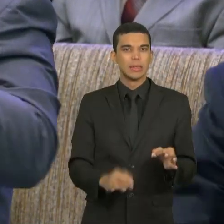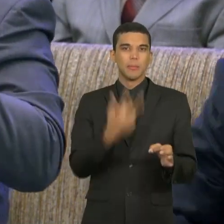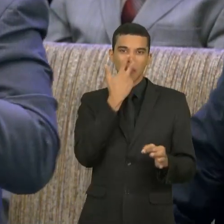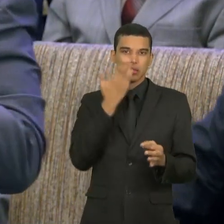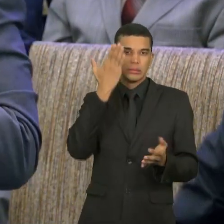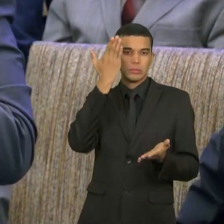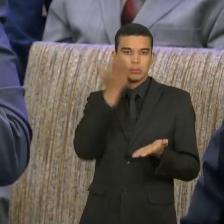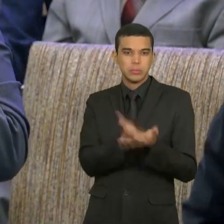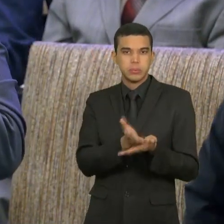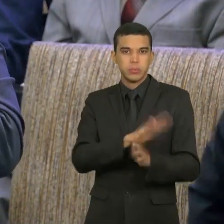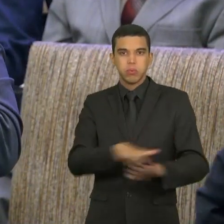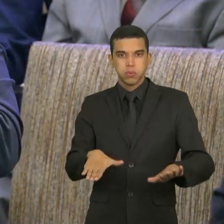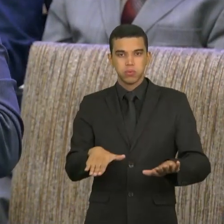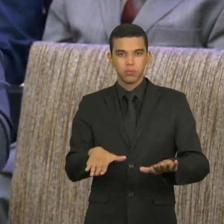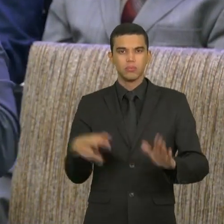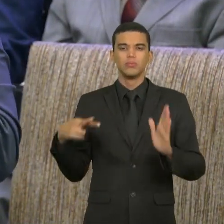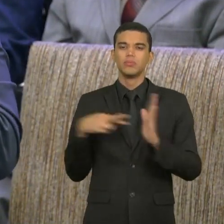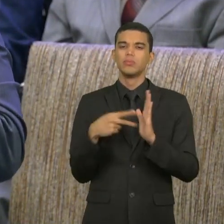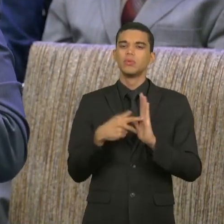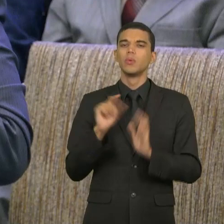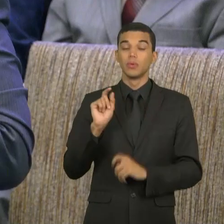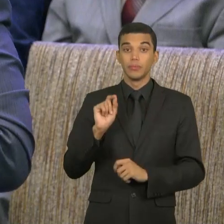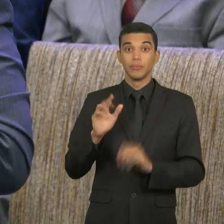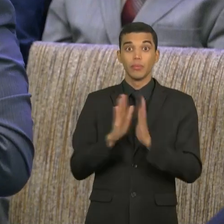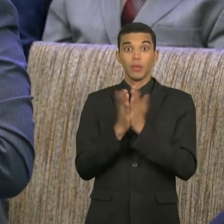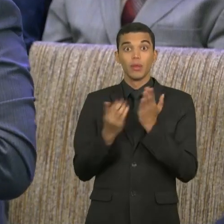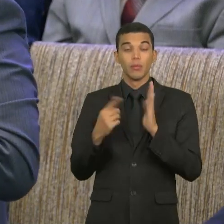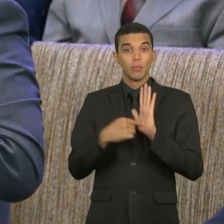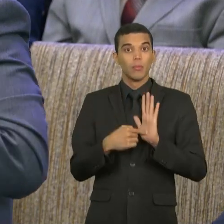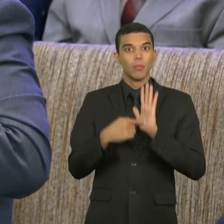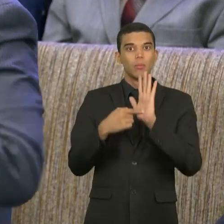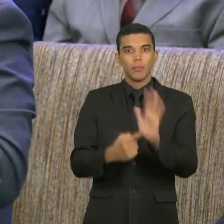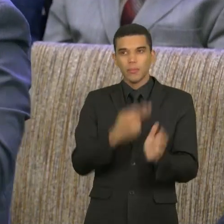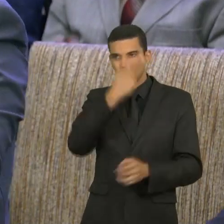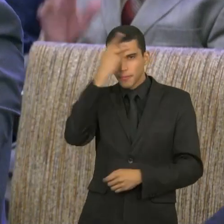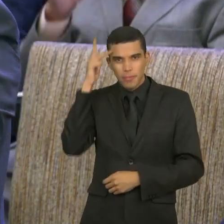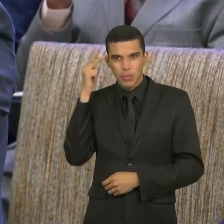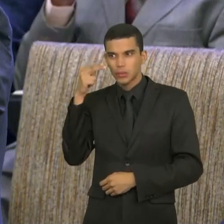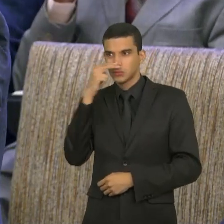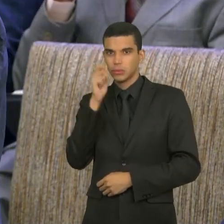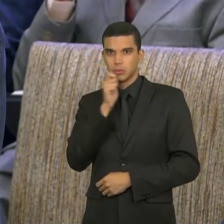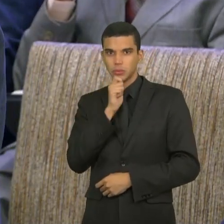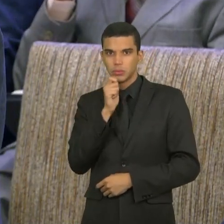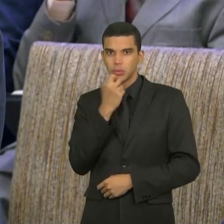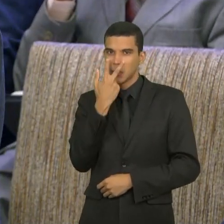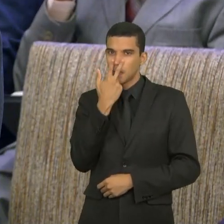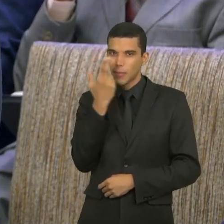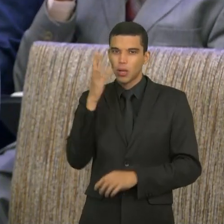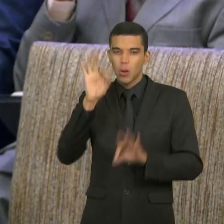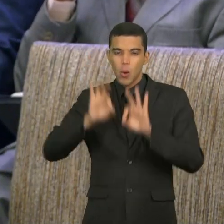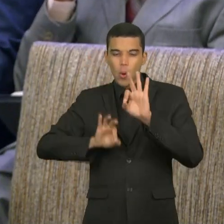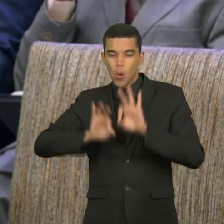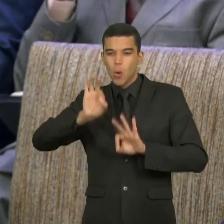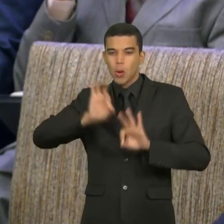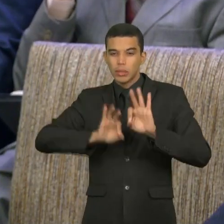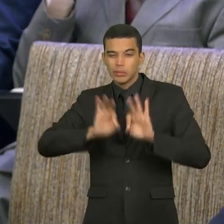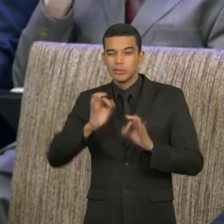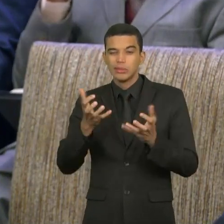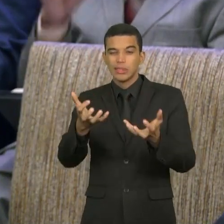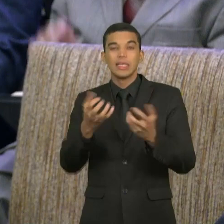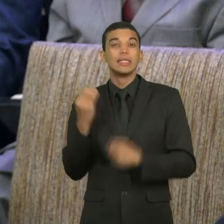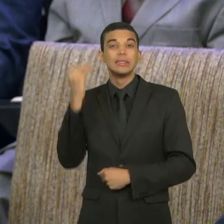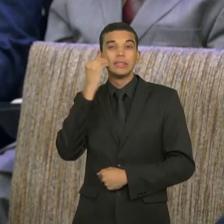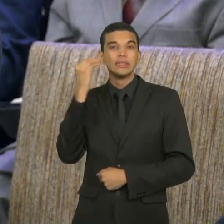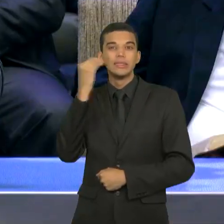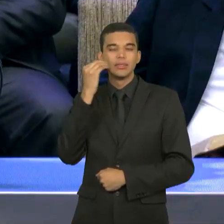uma Armação dos ímpios existe uma preparação já com os arcos para